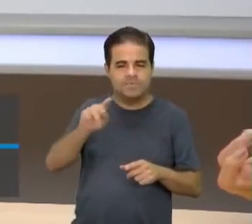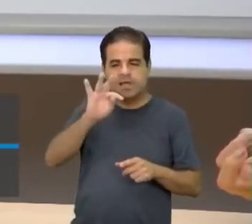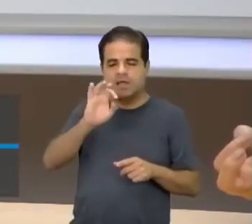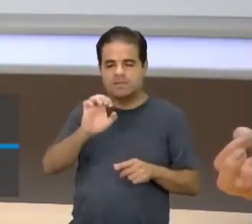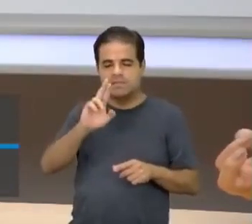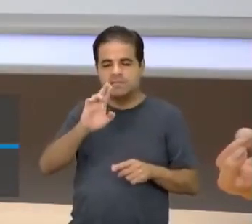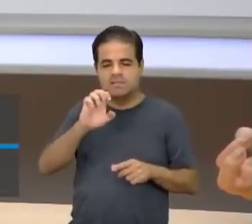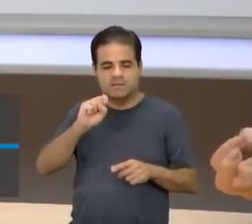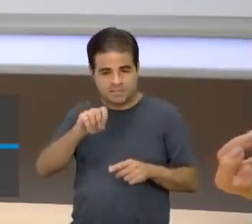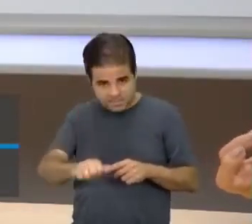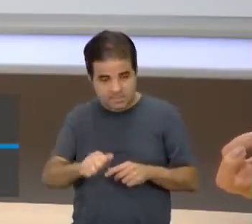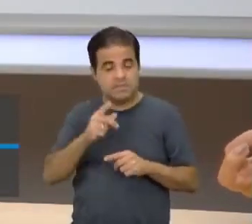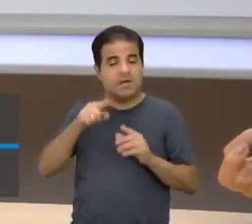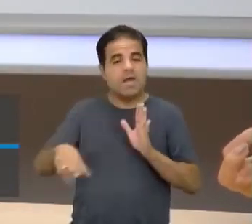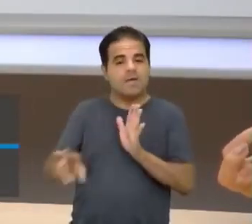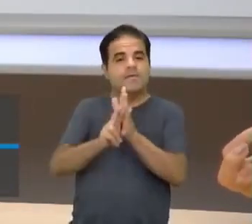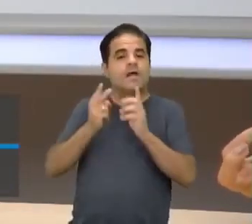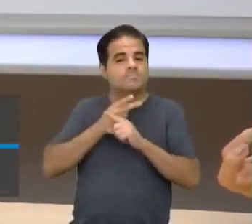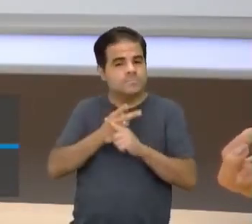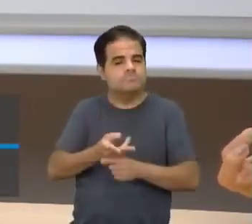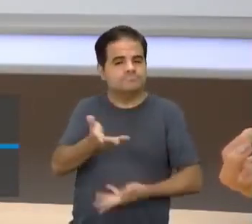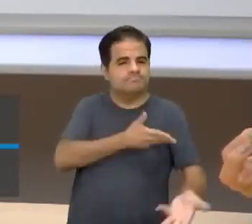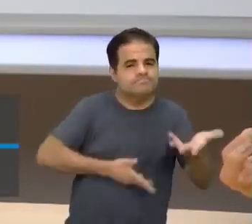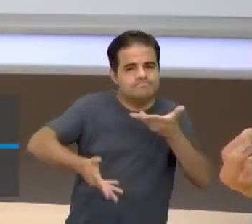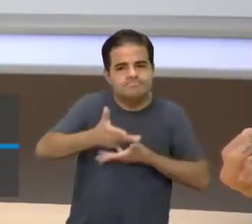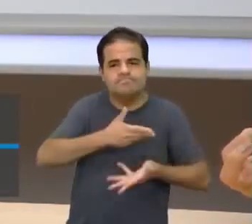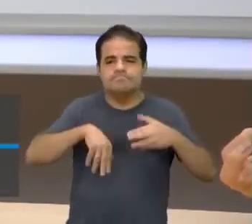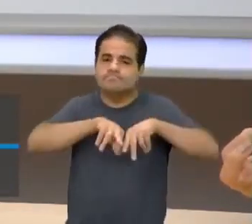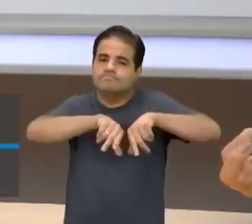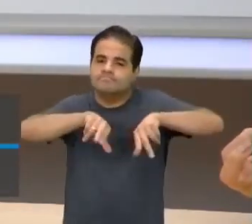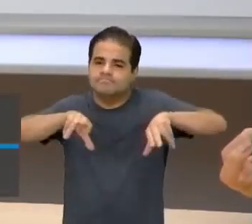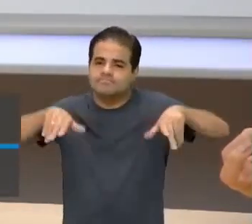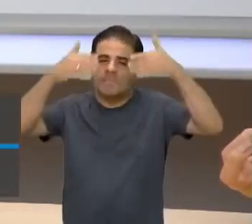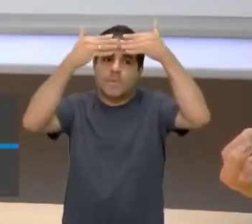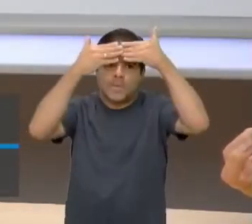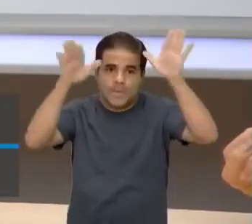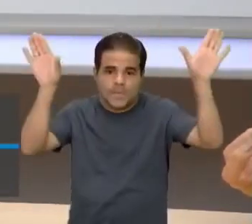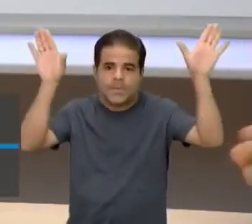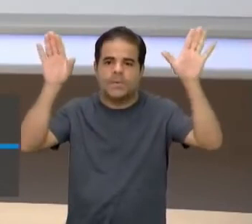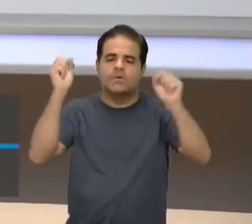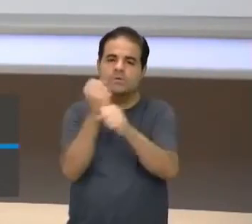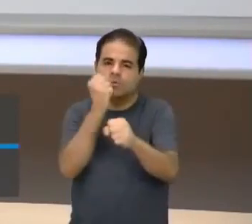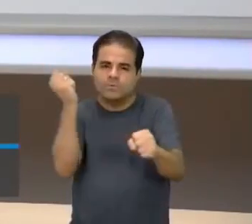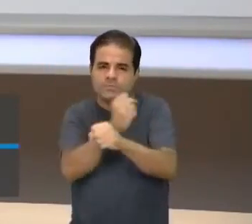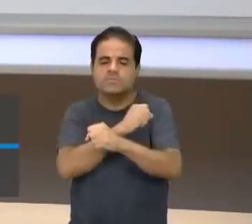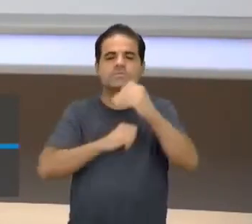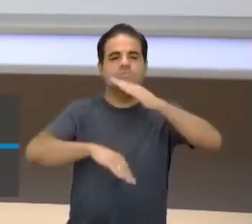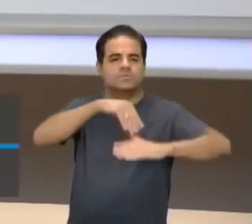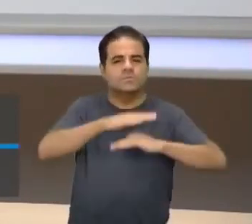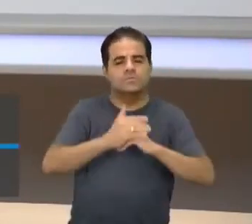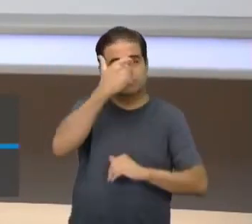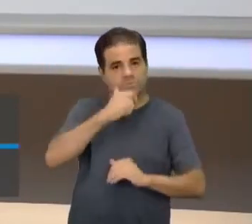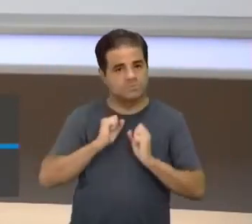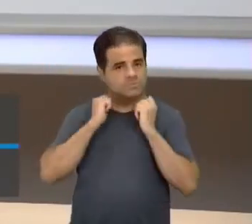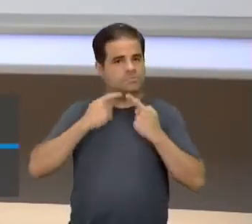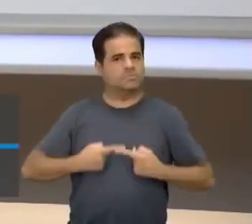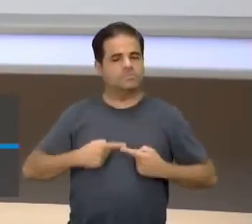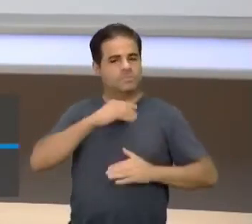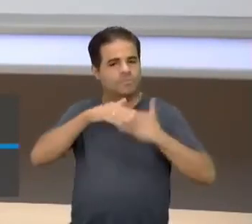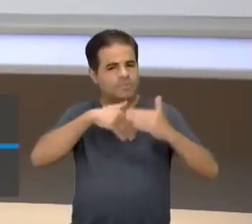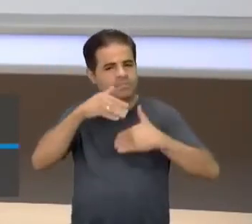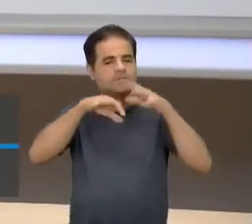que representa a busca da interação entre as diferentes dimensões construtivas do ser humano nos